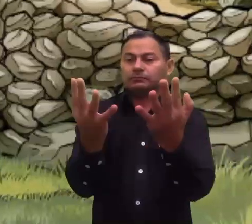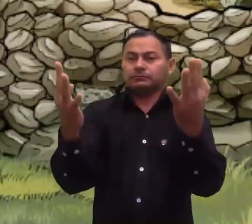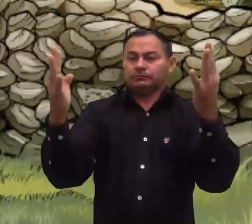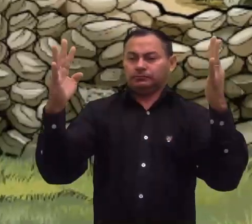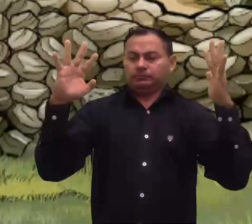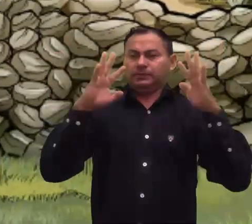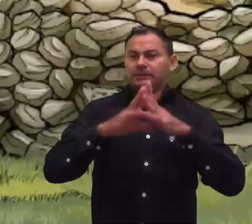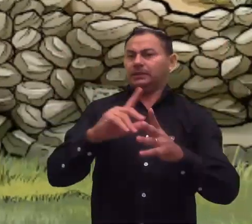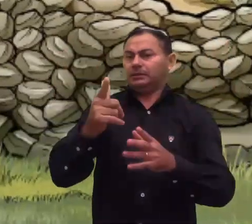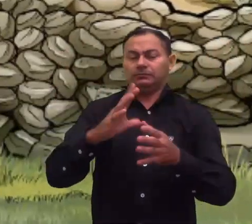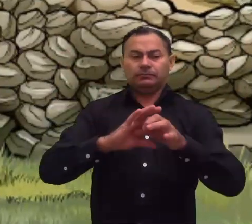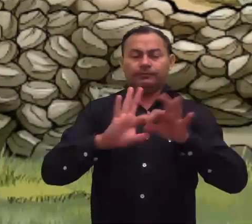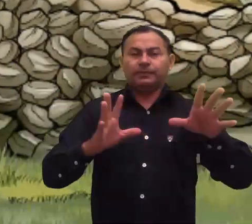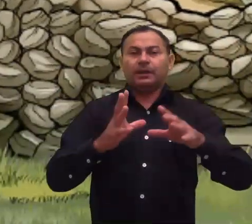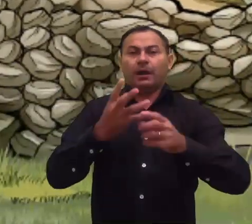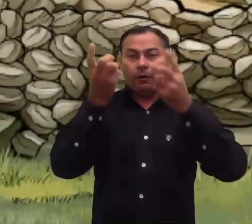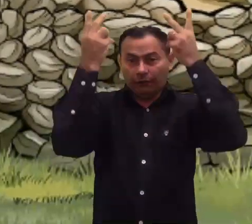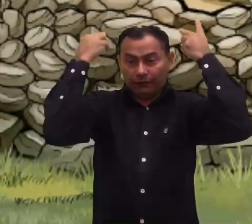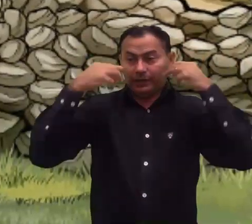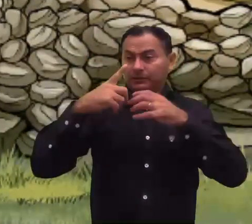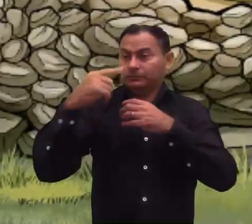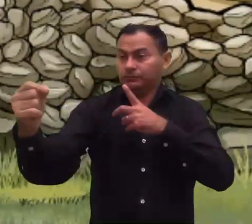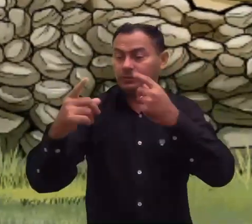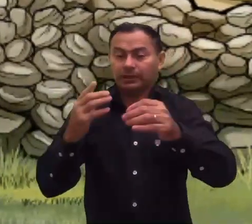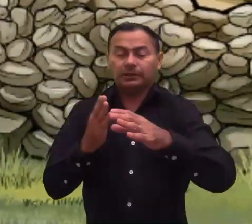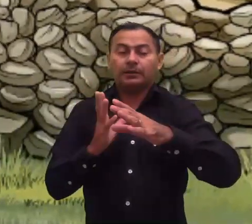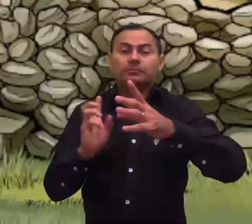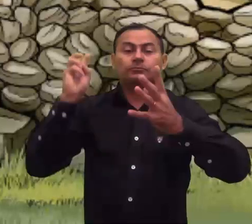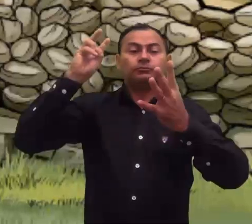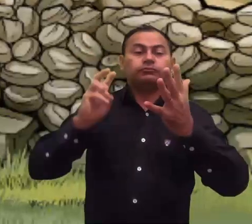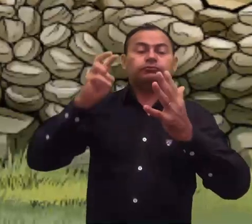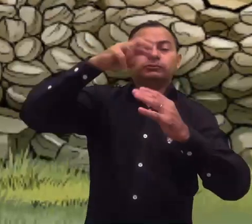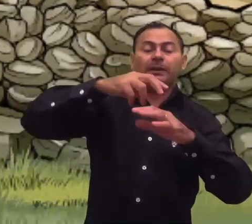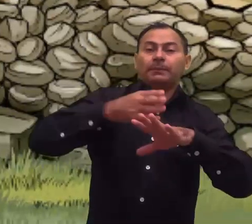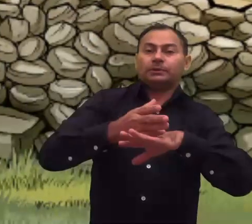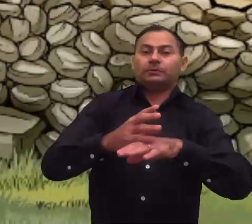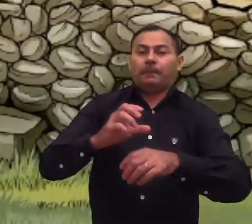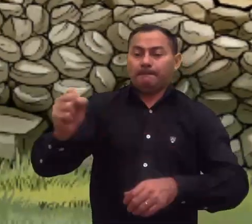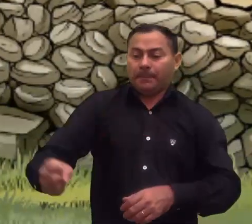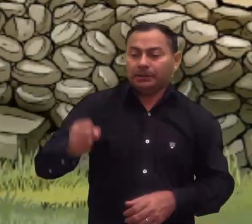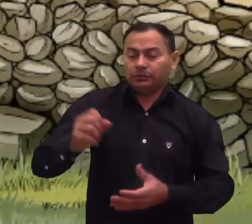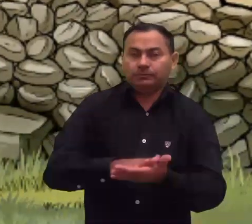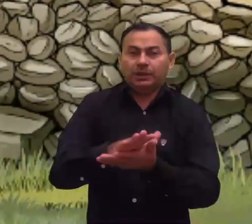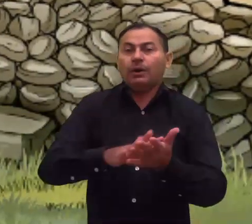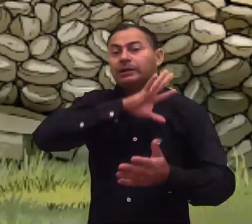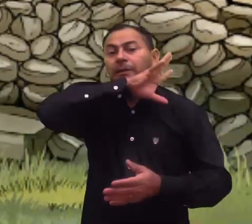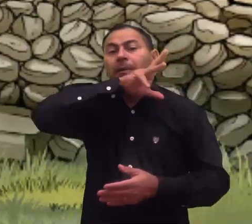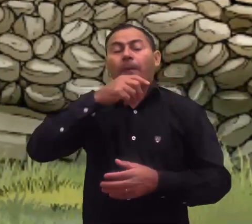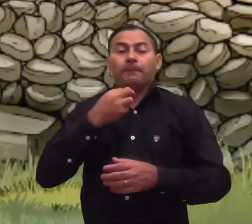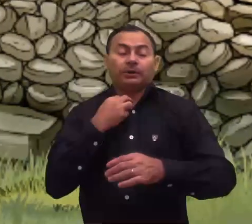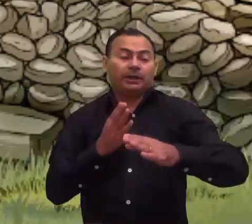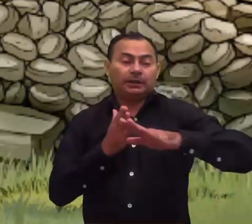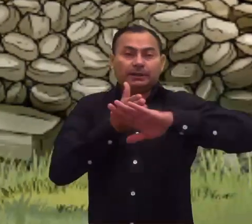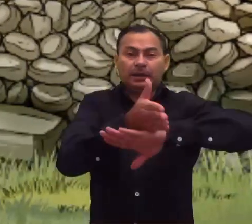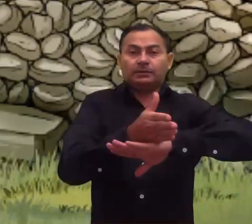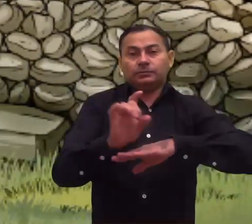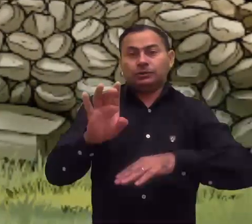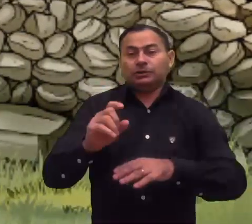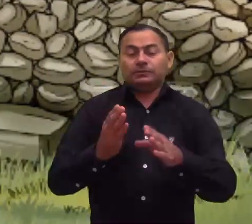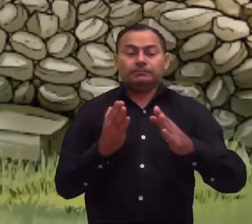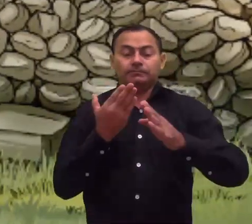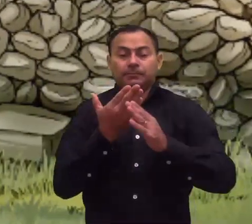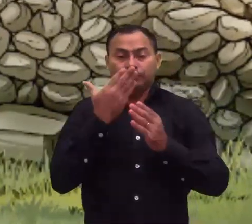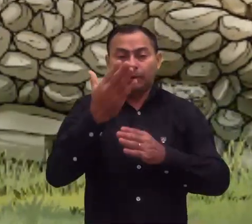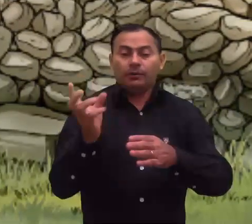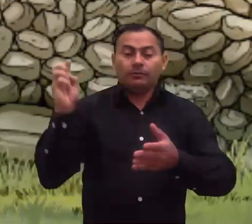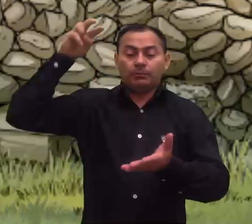O cercado era construído de tal forma que não permitisse as ovelhas sair nem passar por cima do pastor, e também nenhum animal poderia entrar,